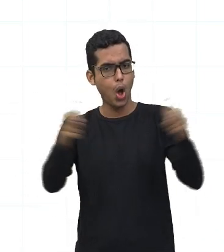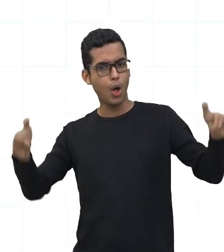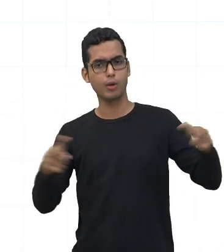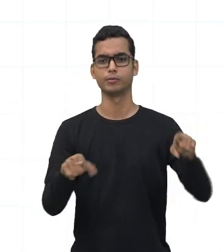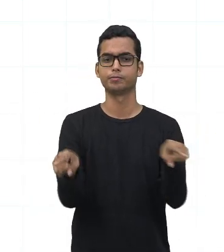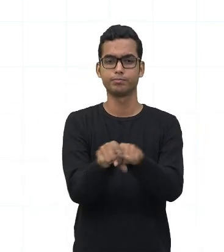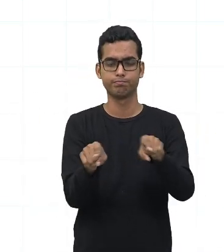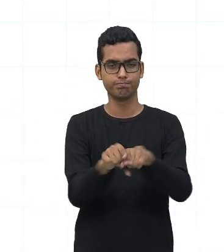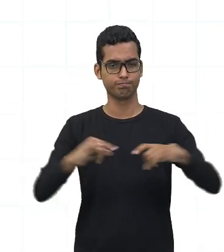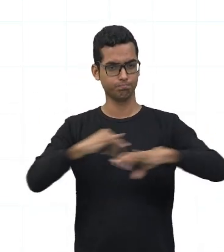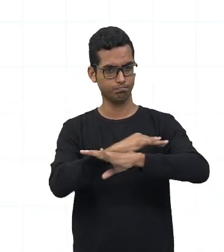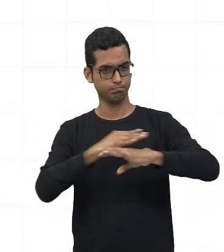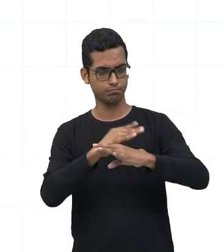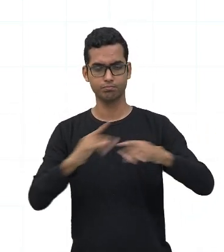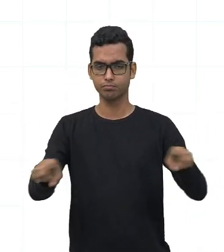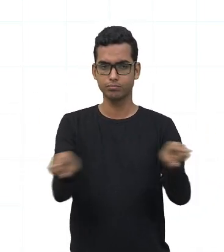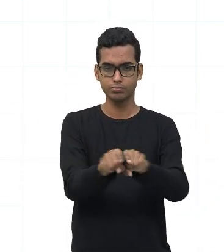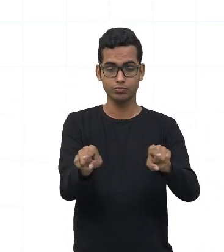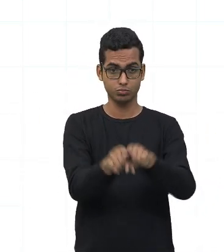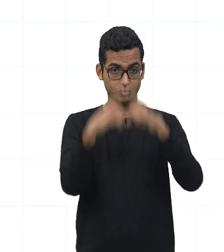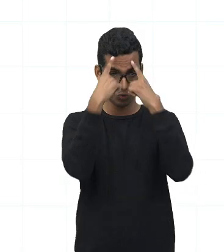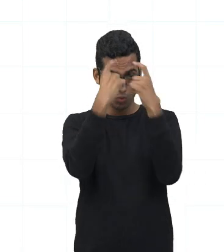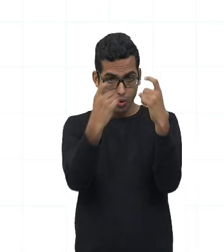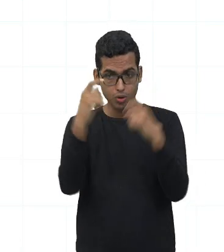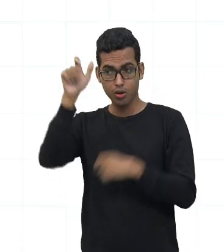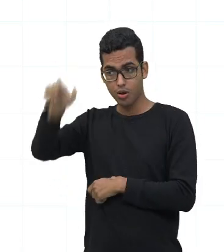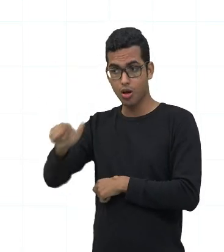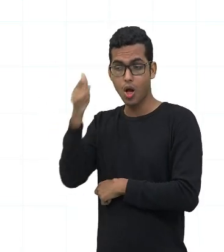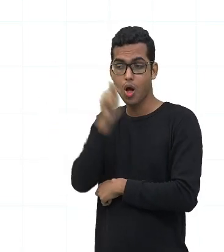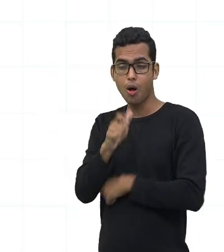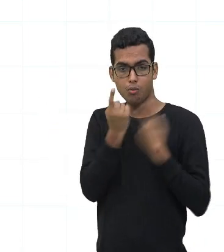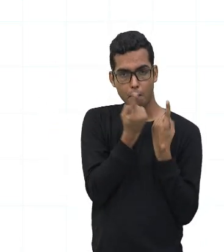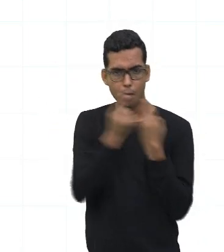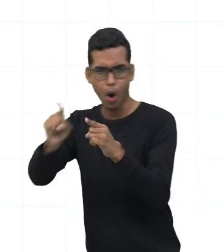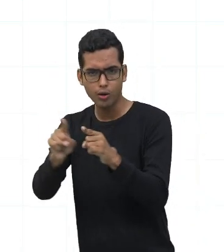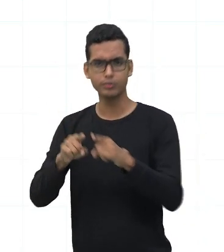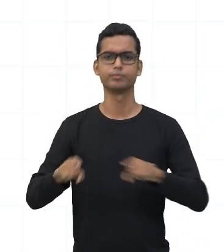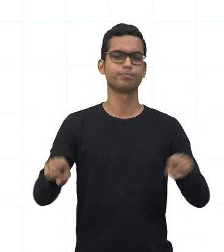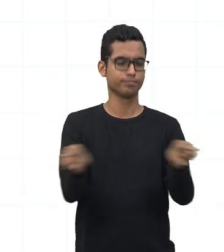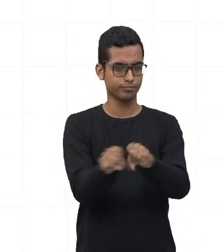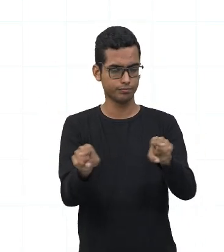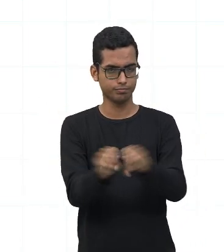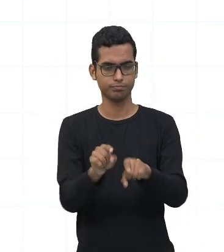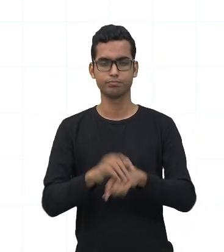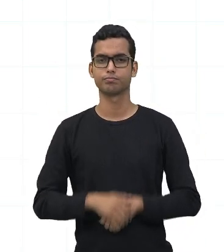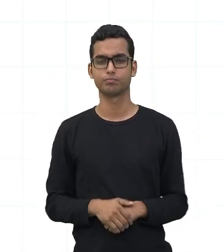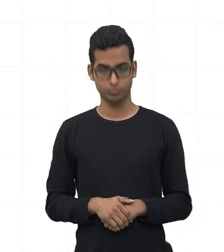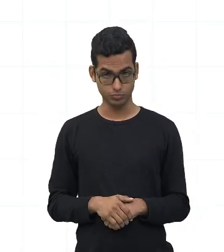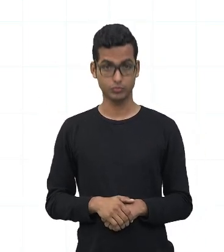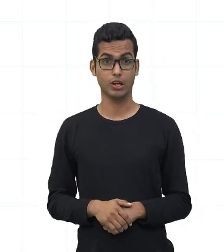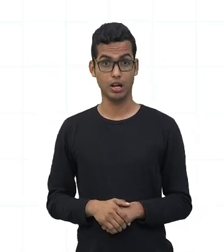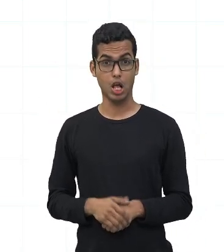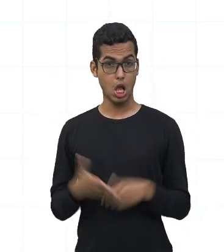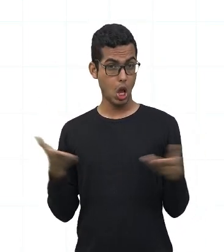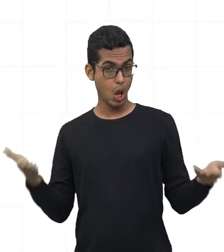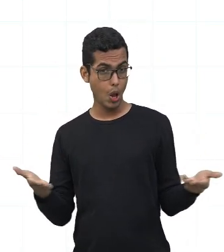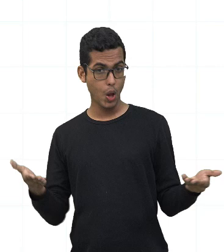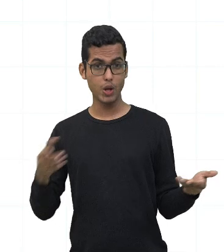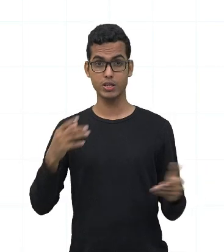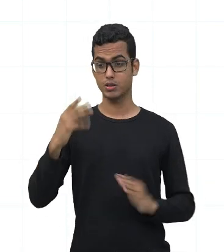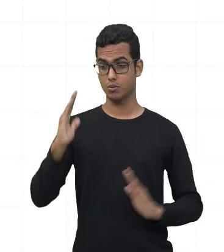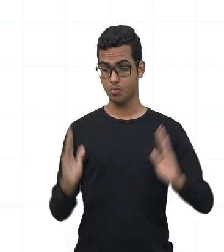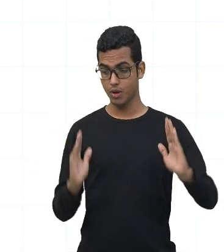urbanos. A violência contra a mulher, que embora nós estejamos no terceiro milênio, ainda